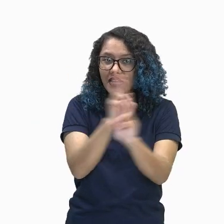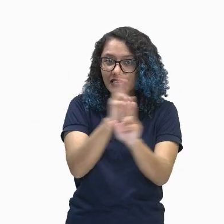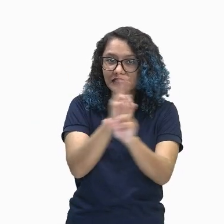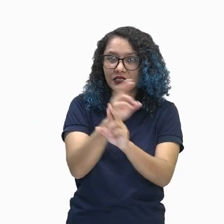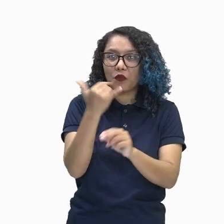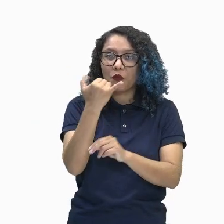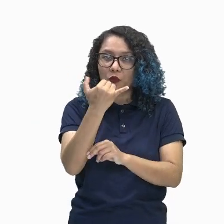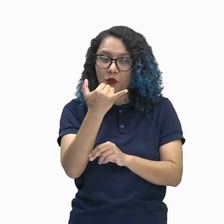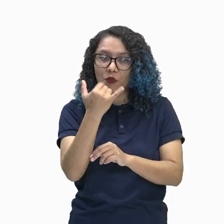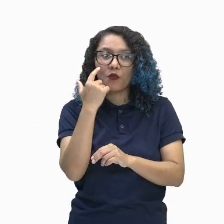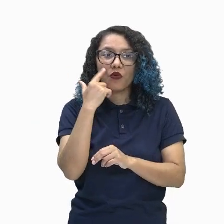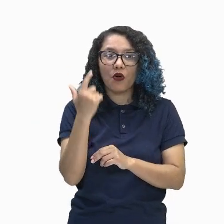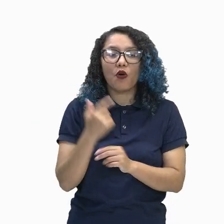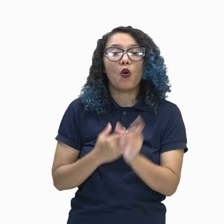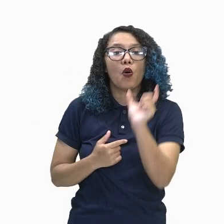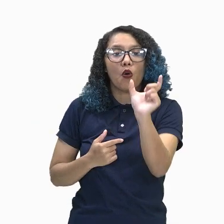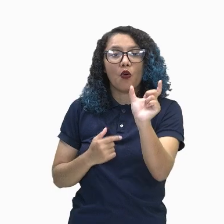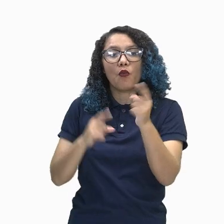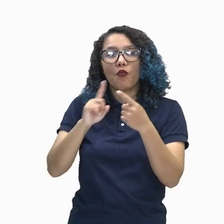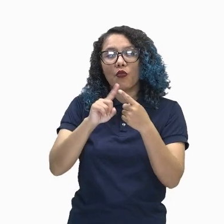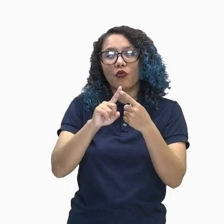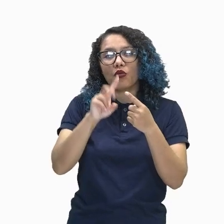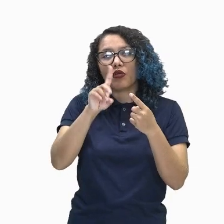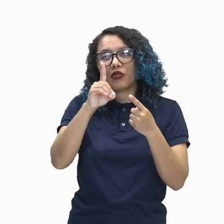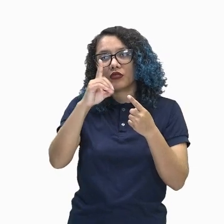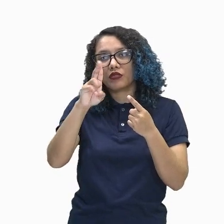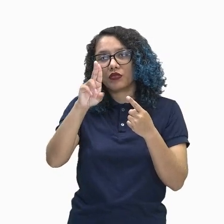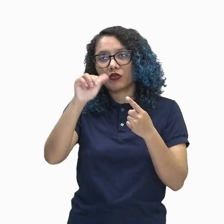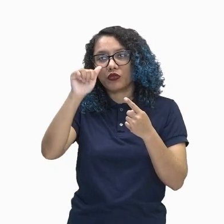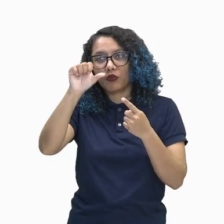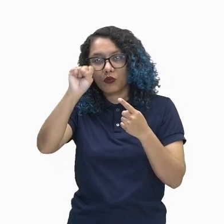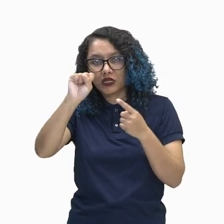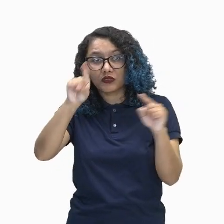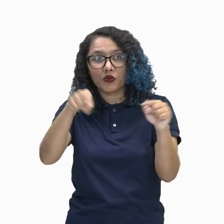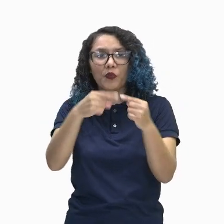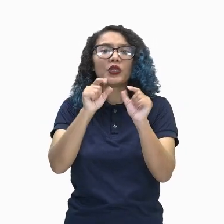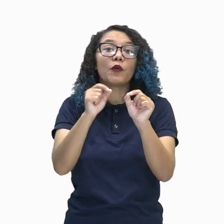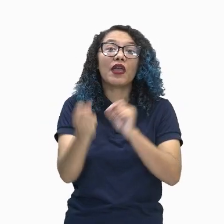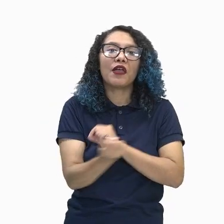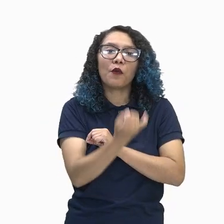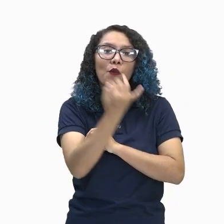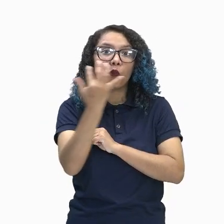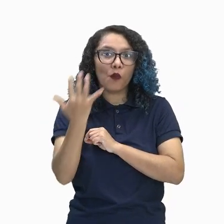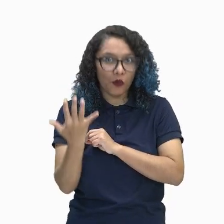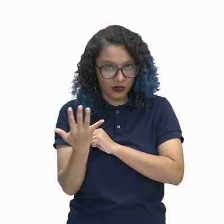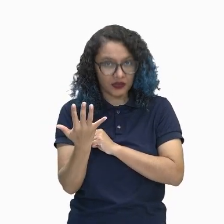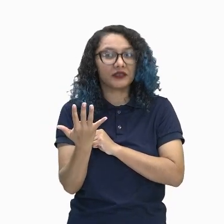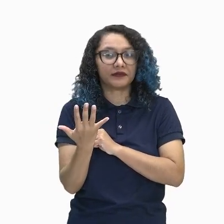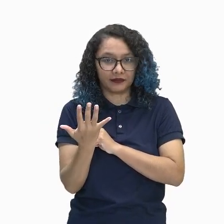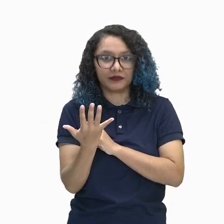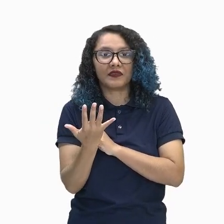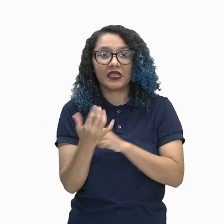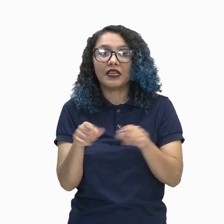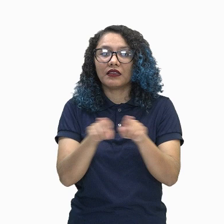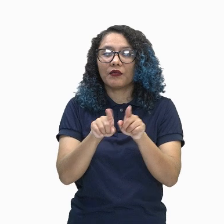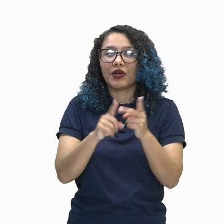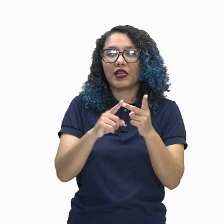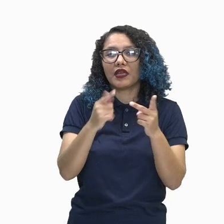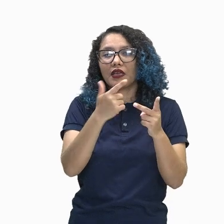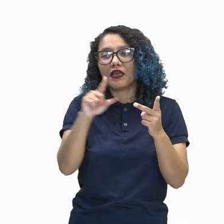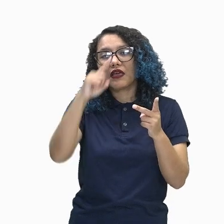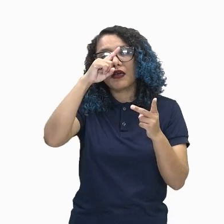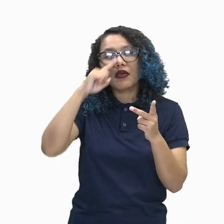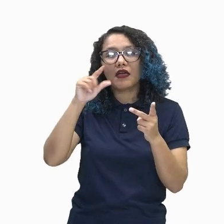a palavra 2, certo? Que expressa para a gente uma quantidade. E eu tenho a palavra amarelas,